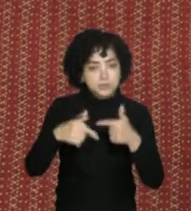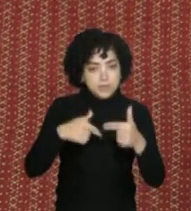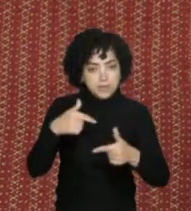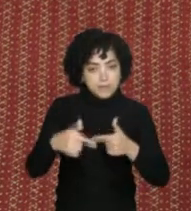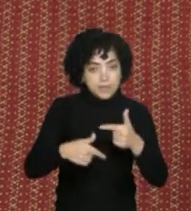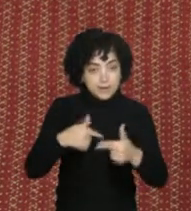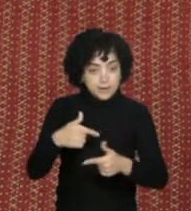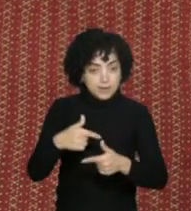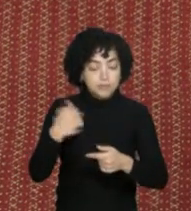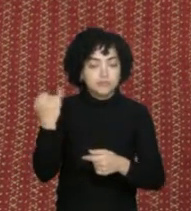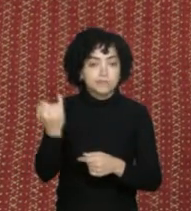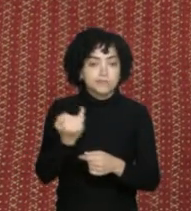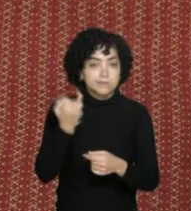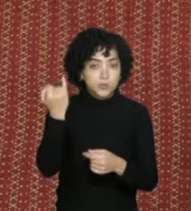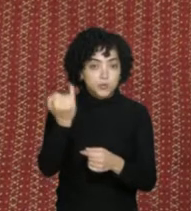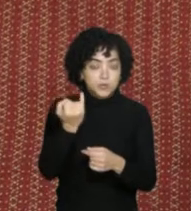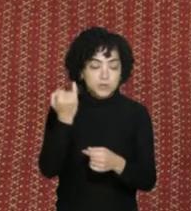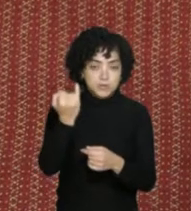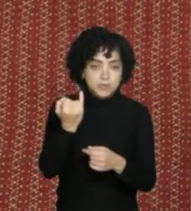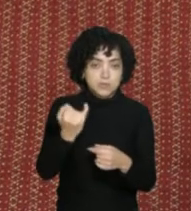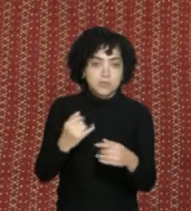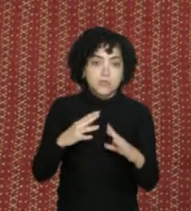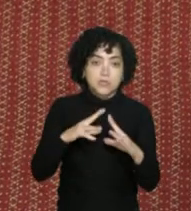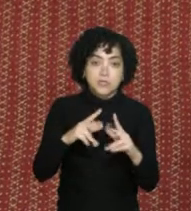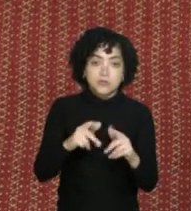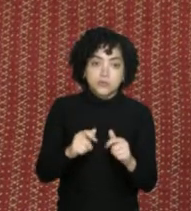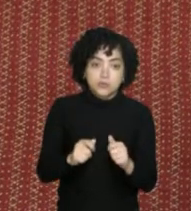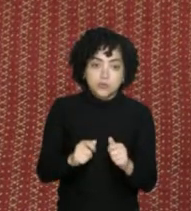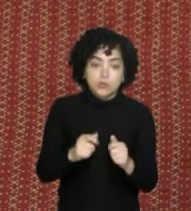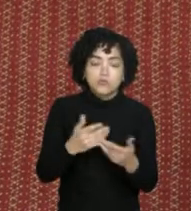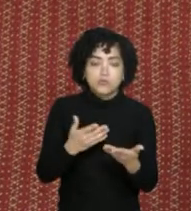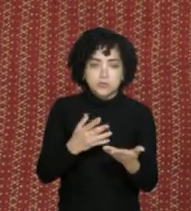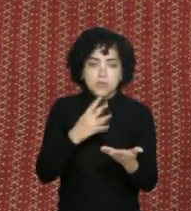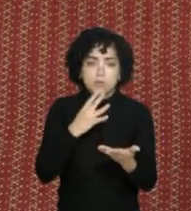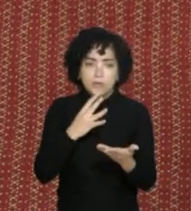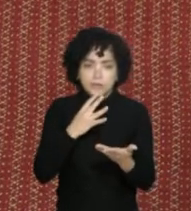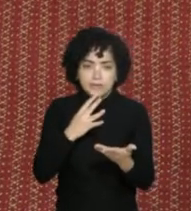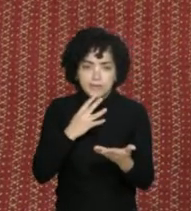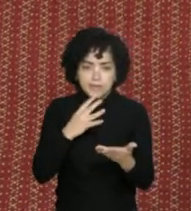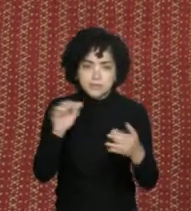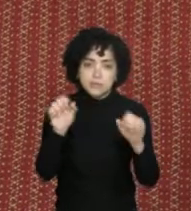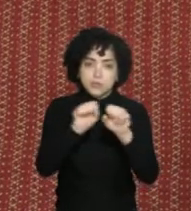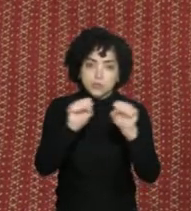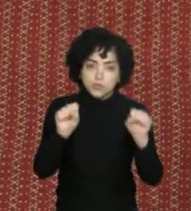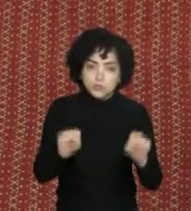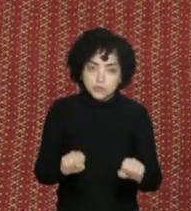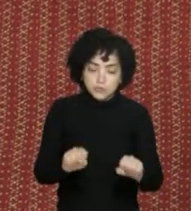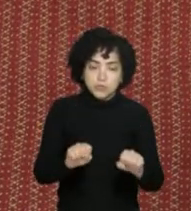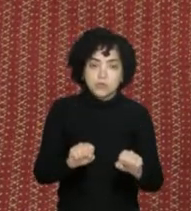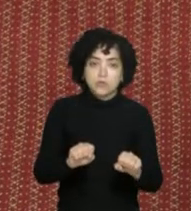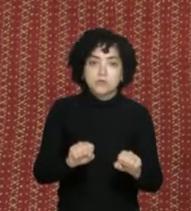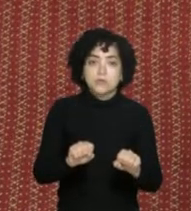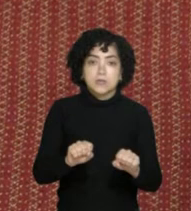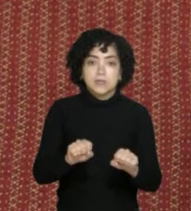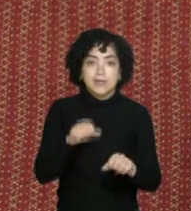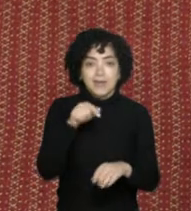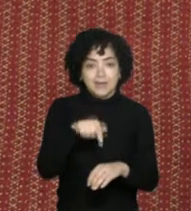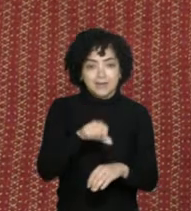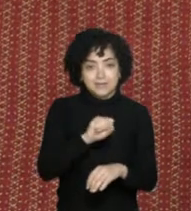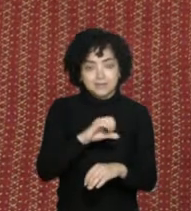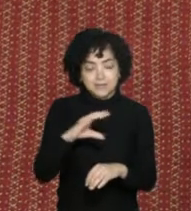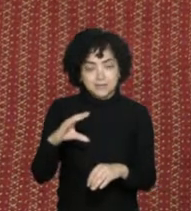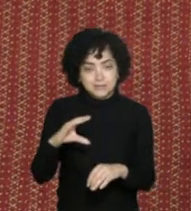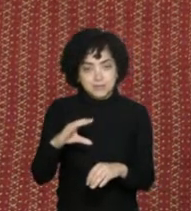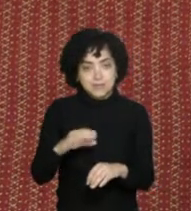a importância, nós todos já conhecemos o sistema ACAF para Santa Catarina,